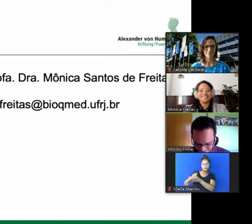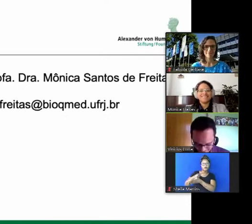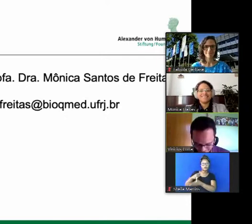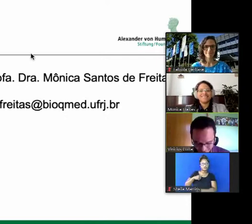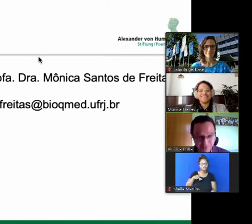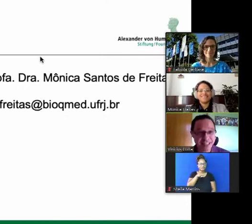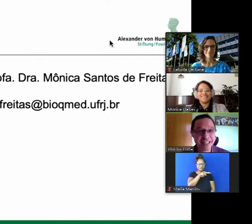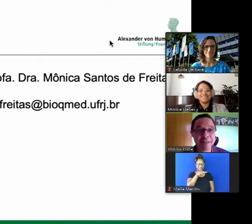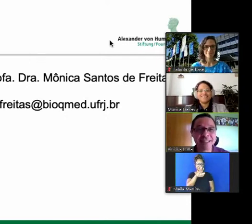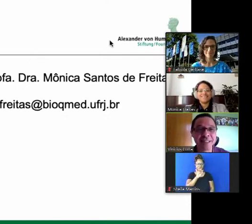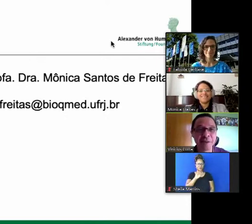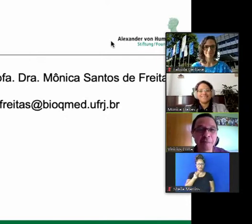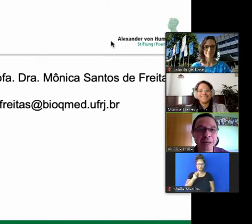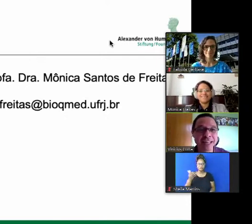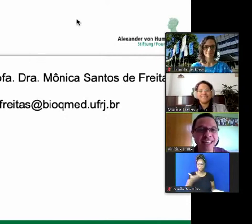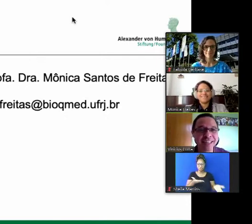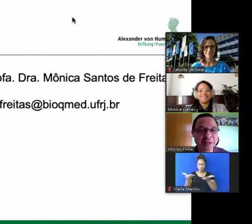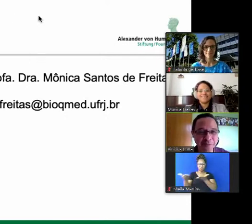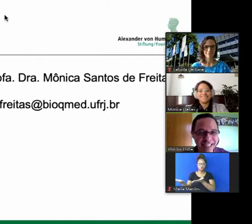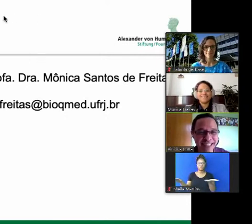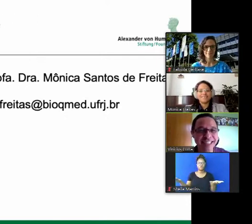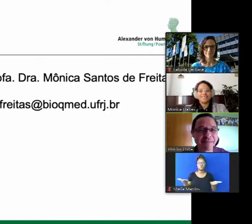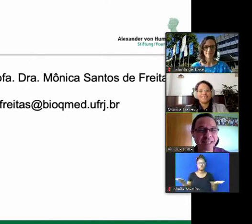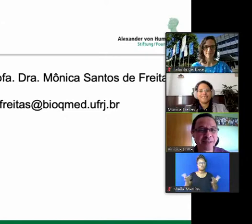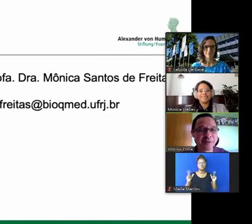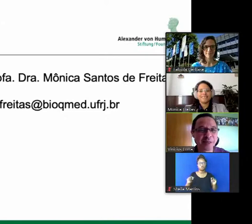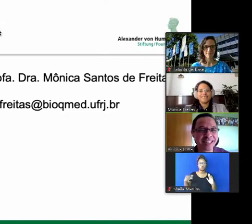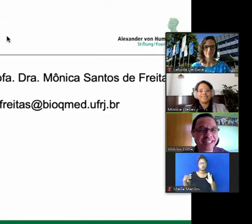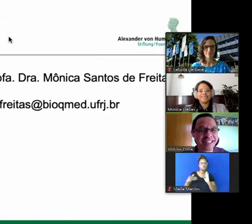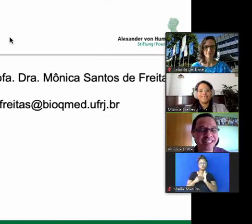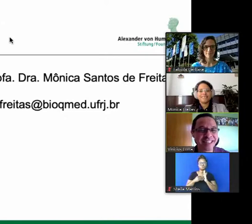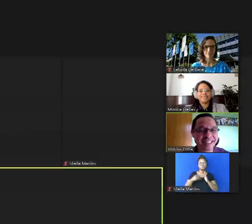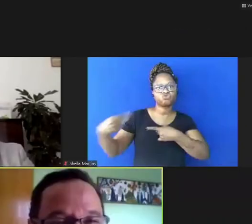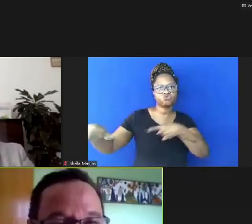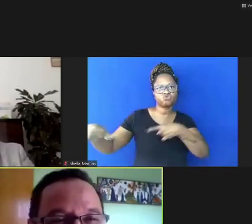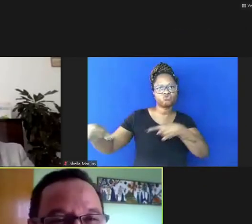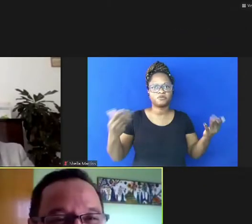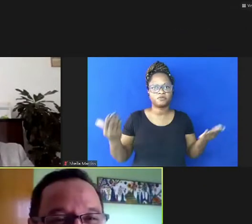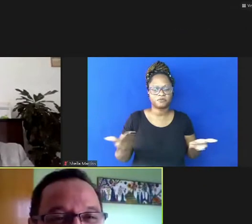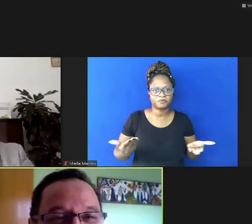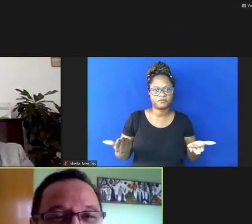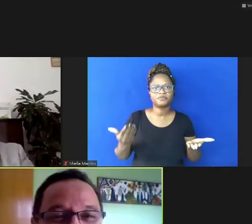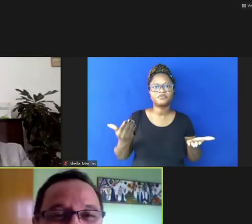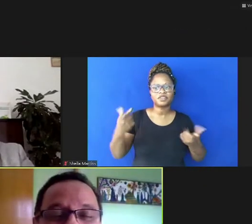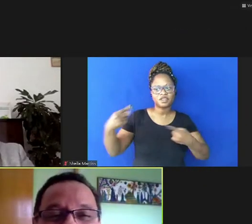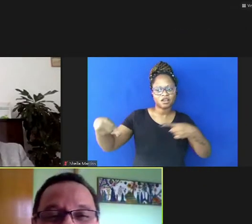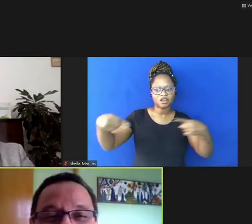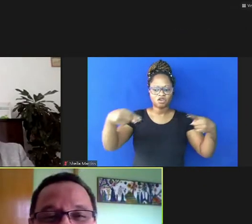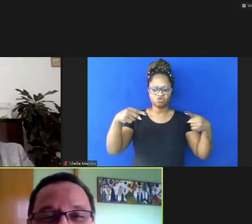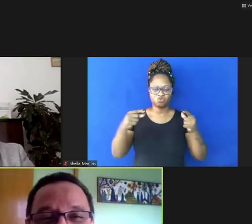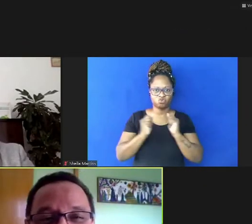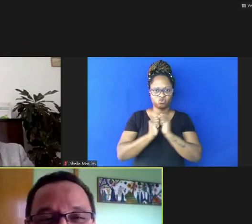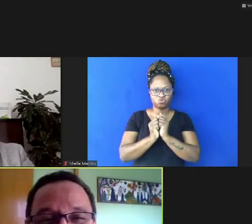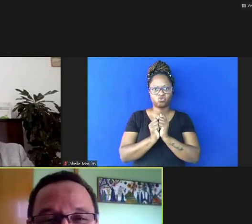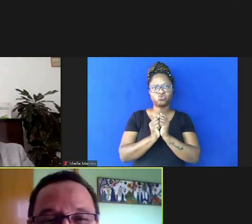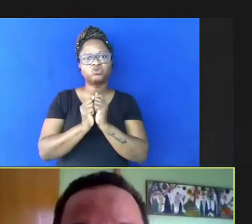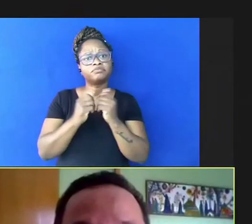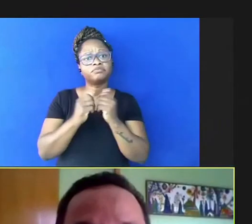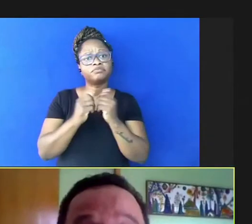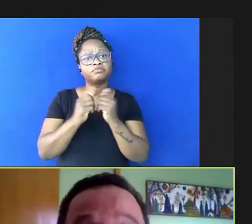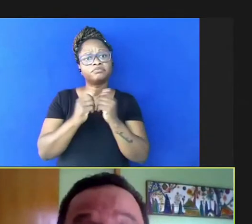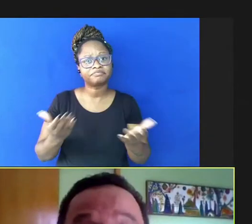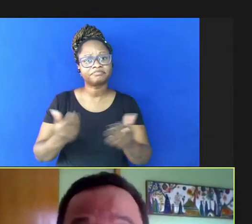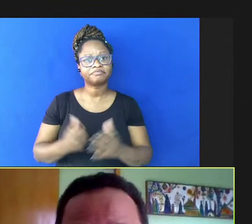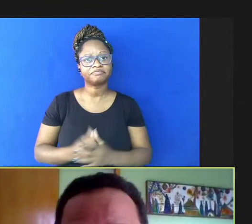E passamos imediatamente, então, para a última debatedora que vai discutir conosco. Então, muito